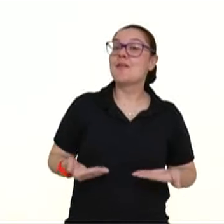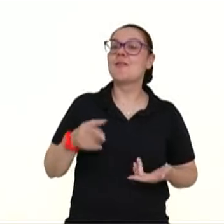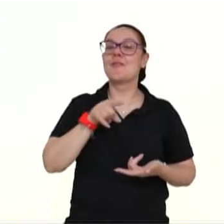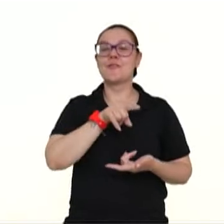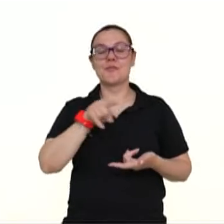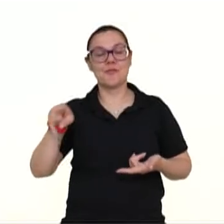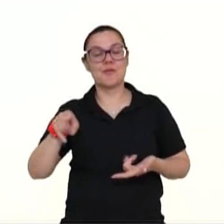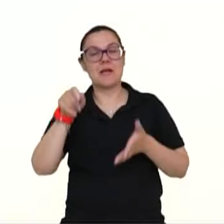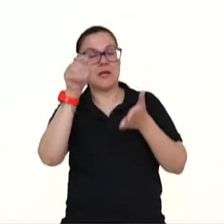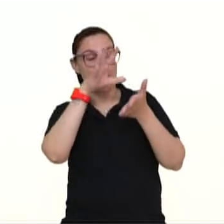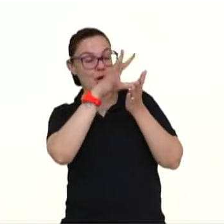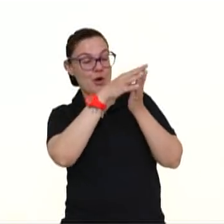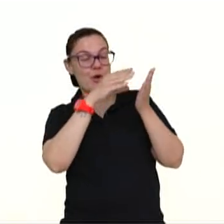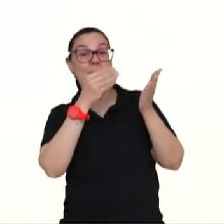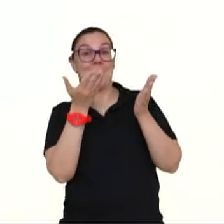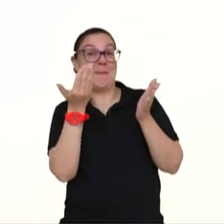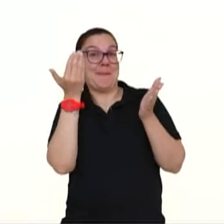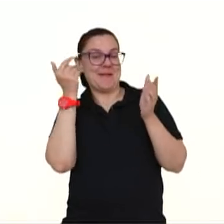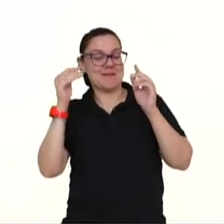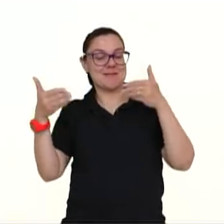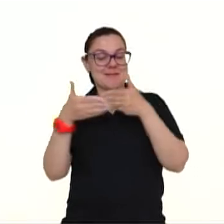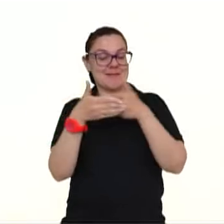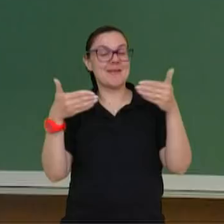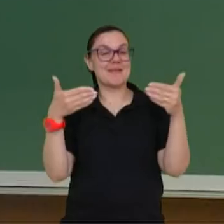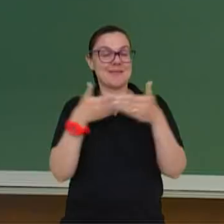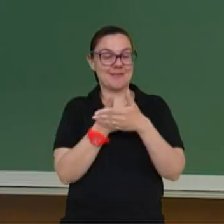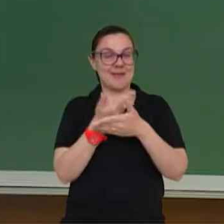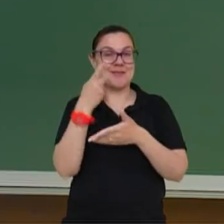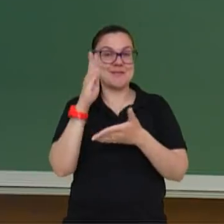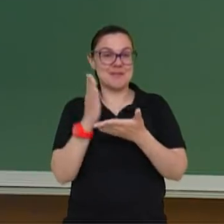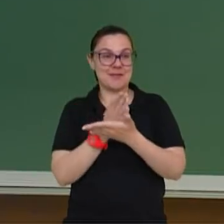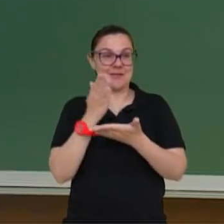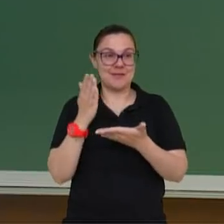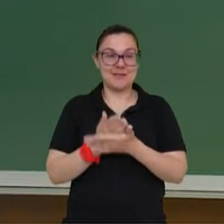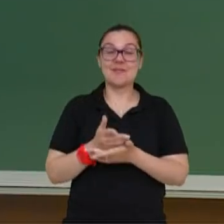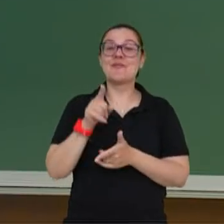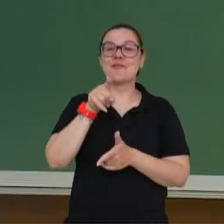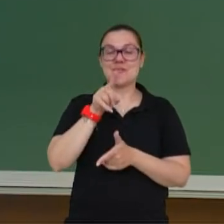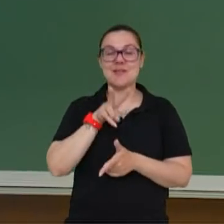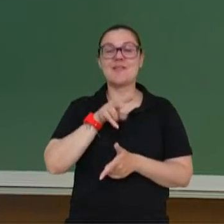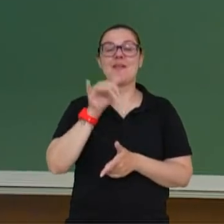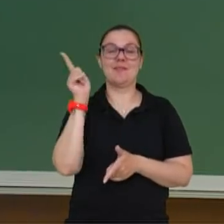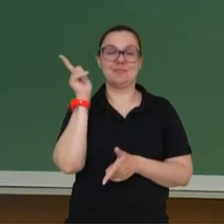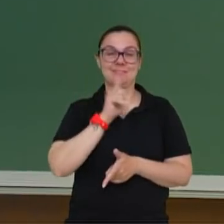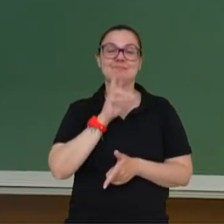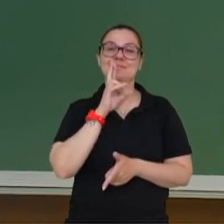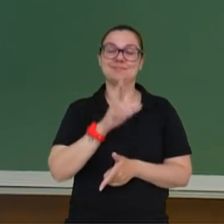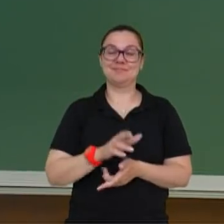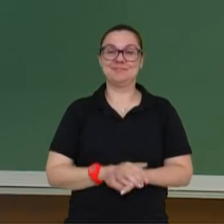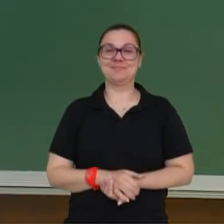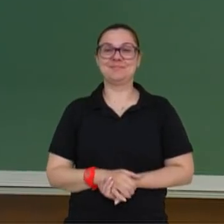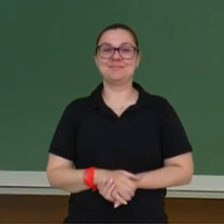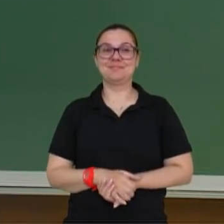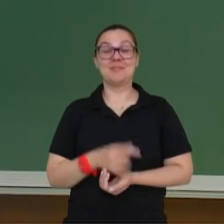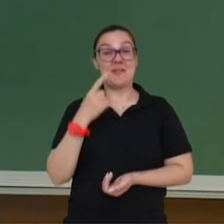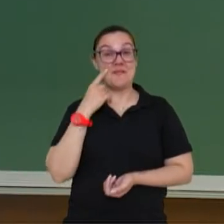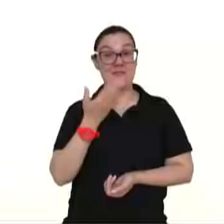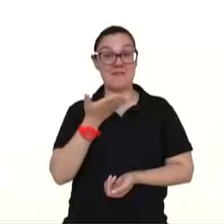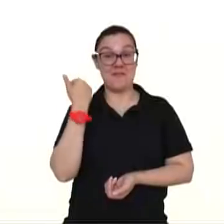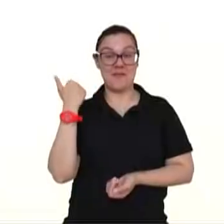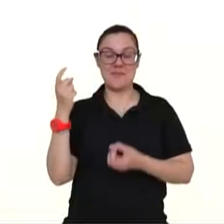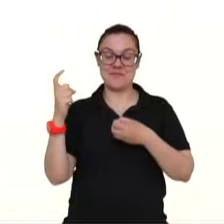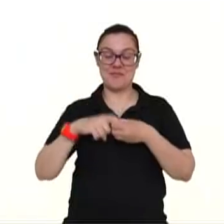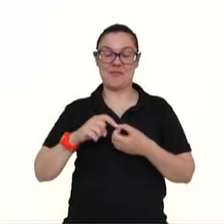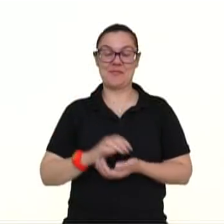você marcou lá no seu caderno as perguntinhas, você vai acertar isso, tá? Vamos lá,